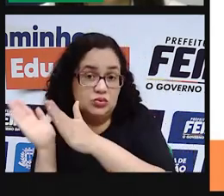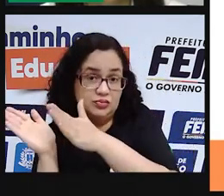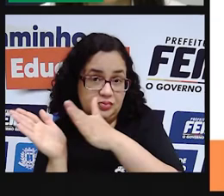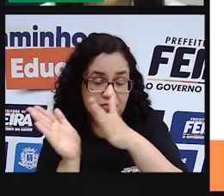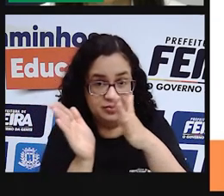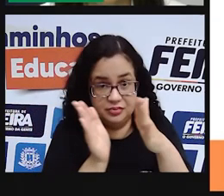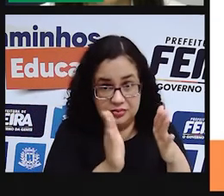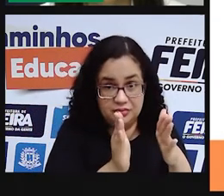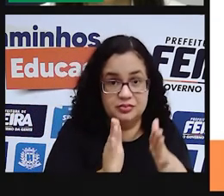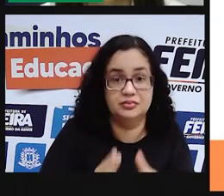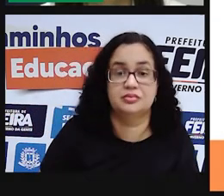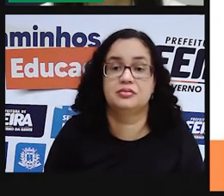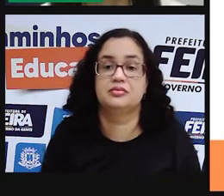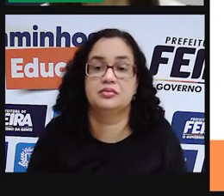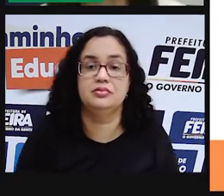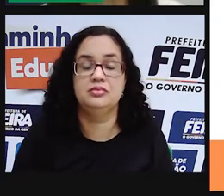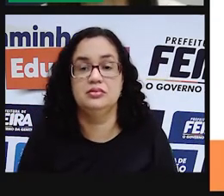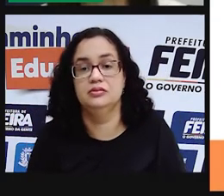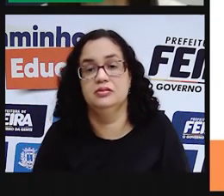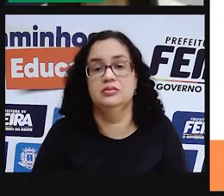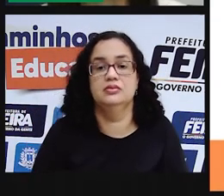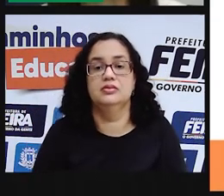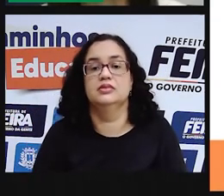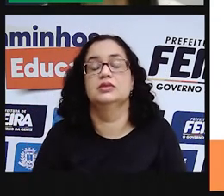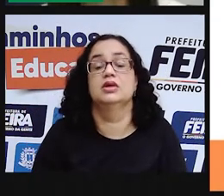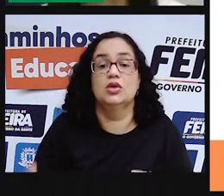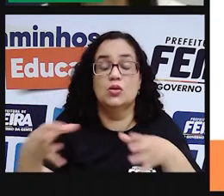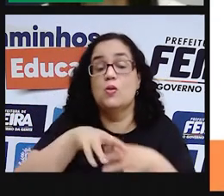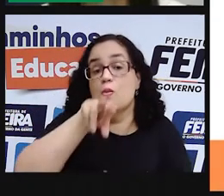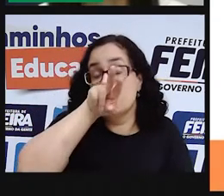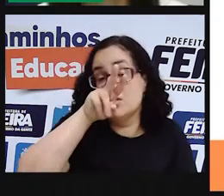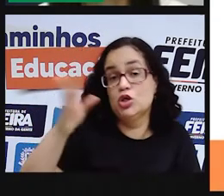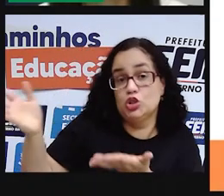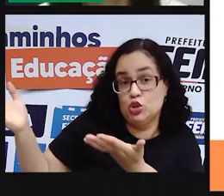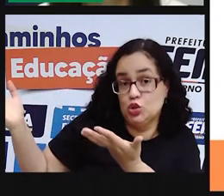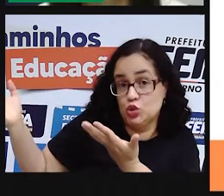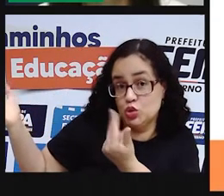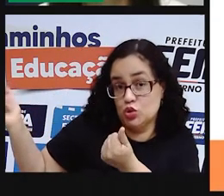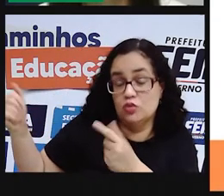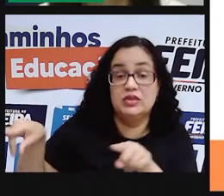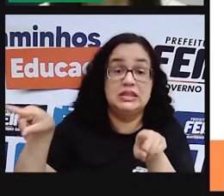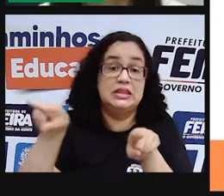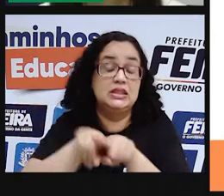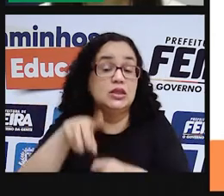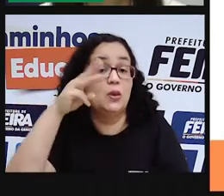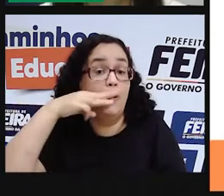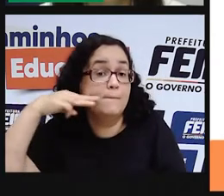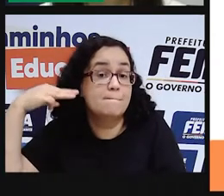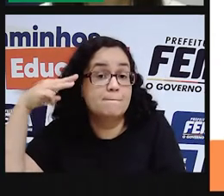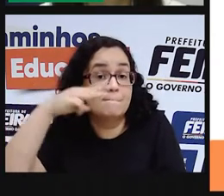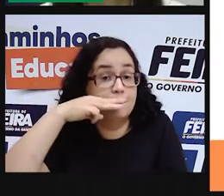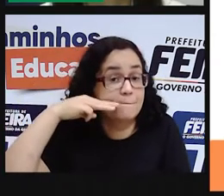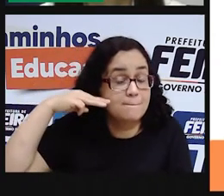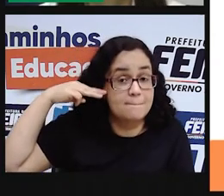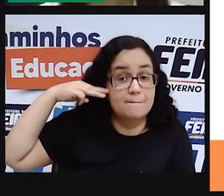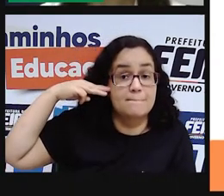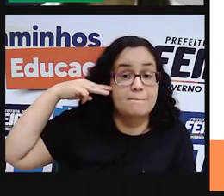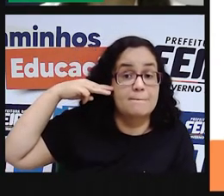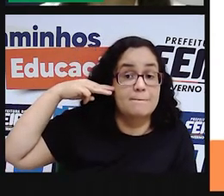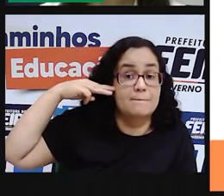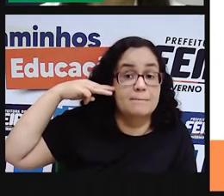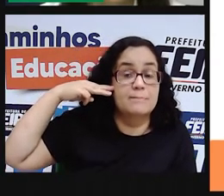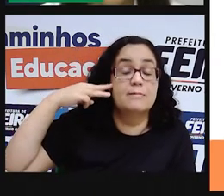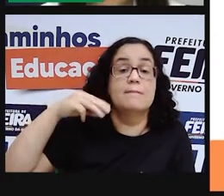o público-alvo da Turma da Mônica Jovem, tanto Magali quanto os sempre maravilhosos